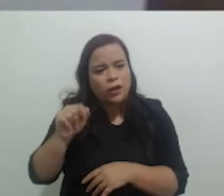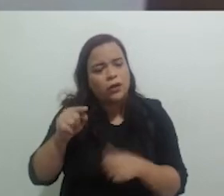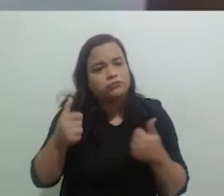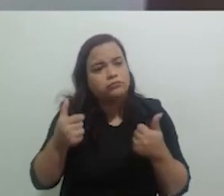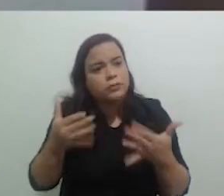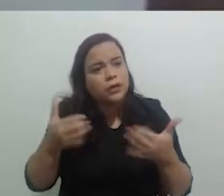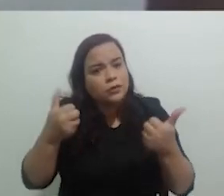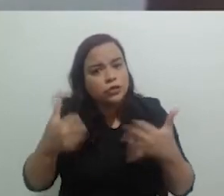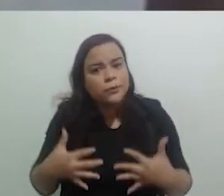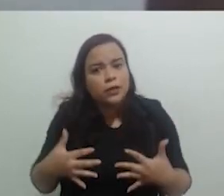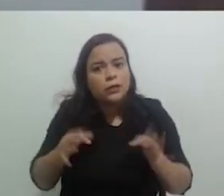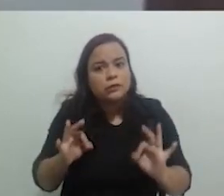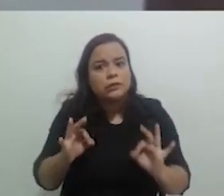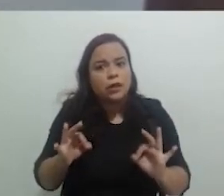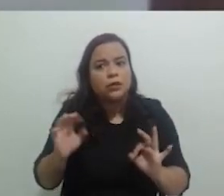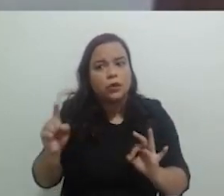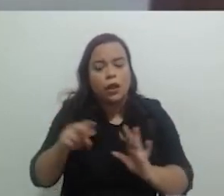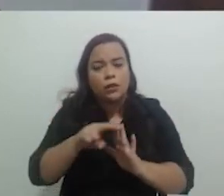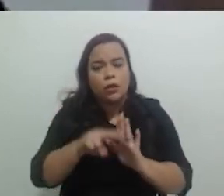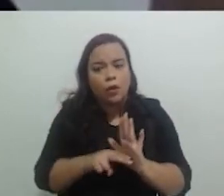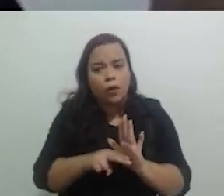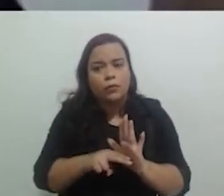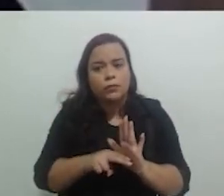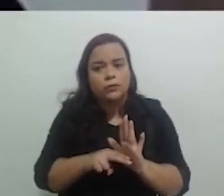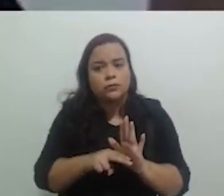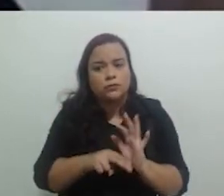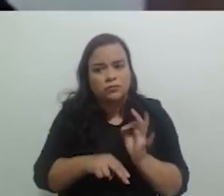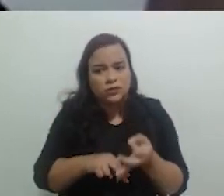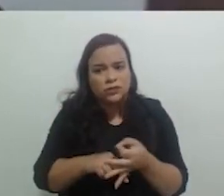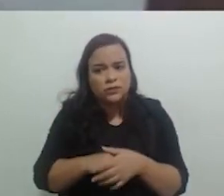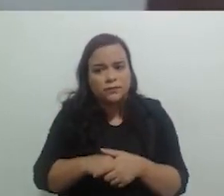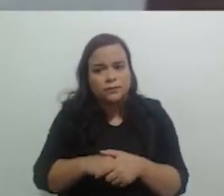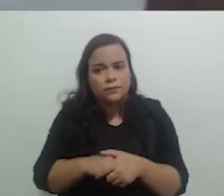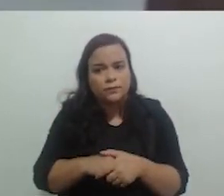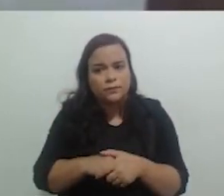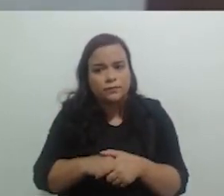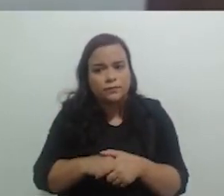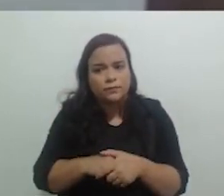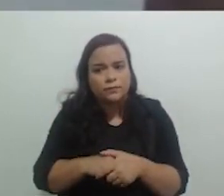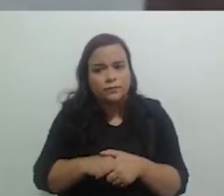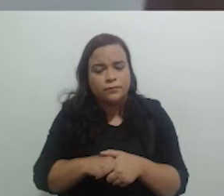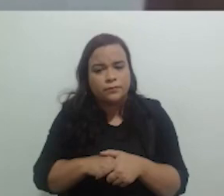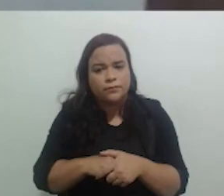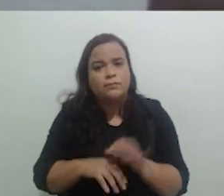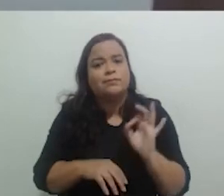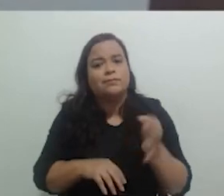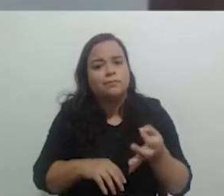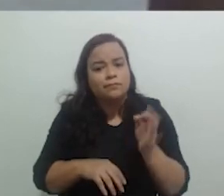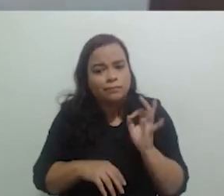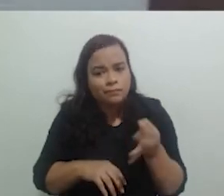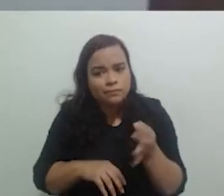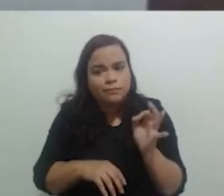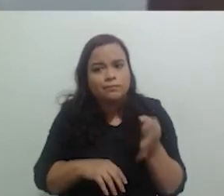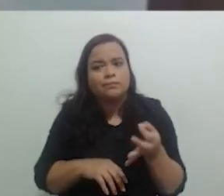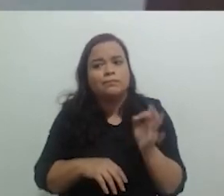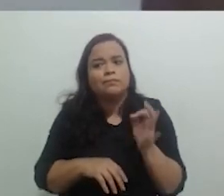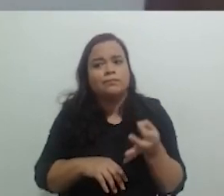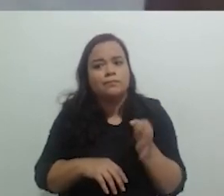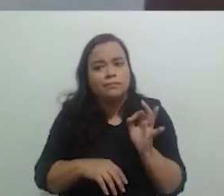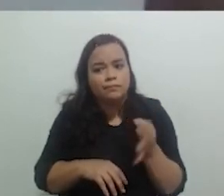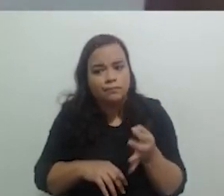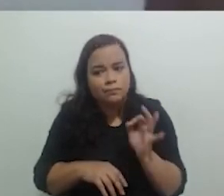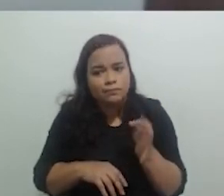à norma, né, à portaria. Exatamente. Não é isso? Mas... Presidente, o que me levou a julgar, só um minuto, Madura